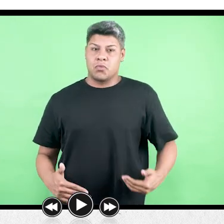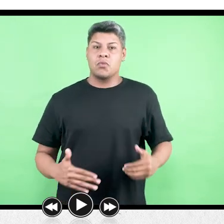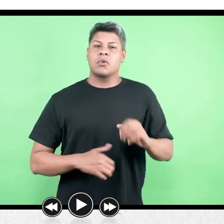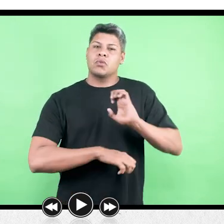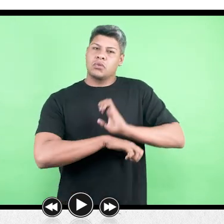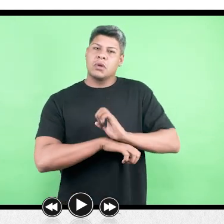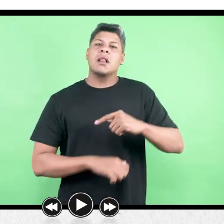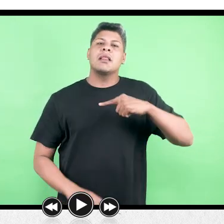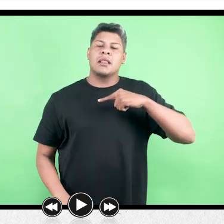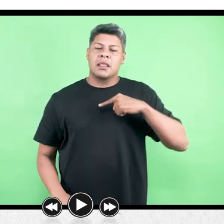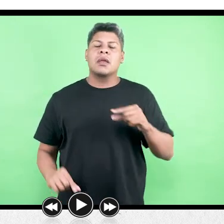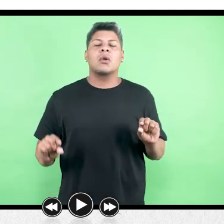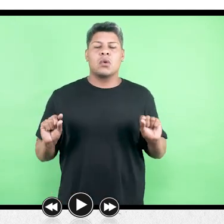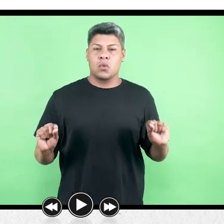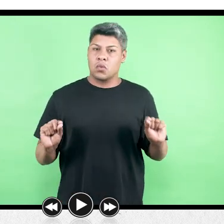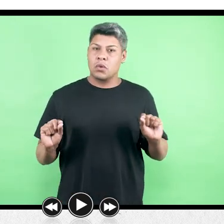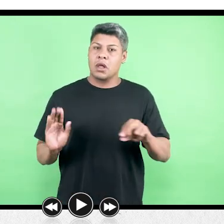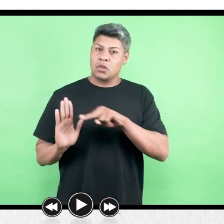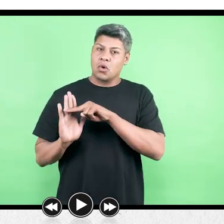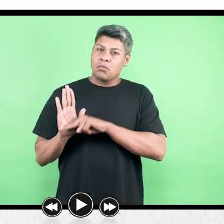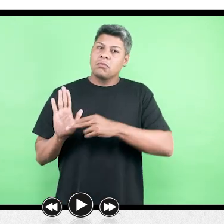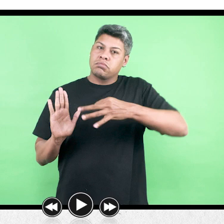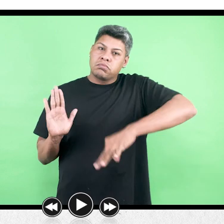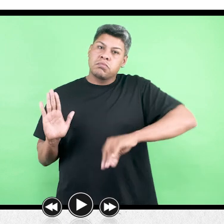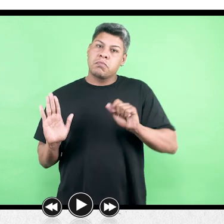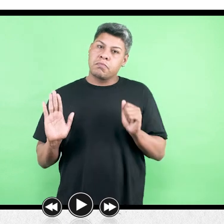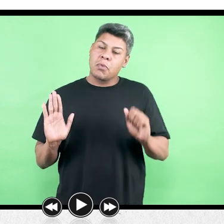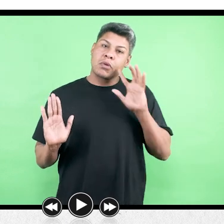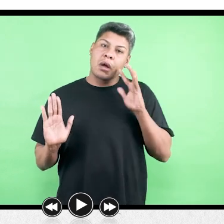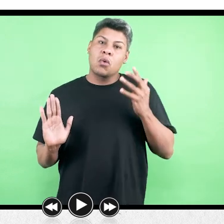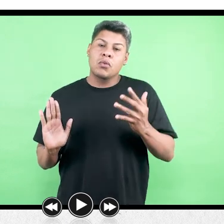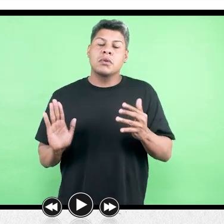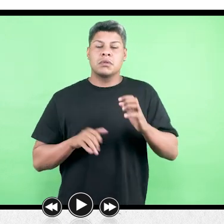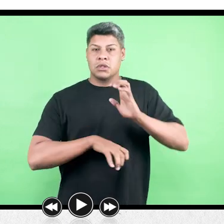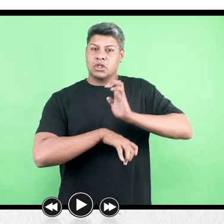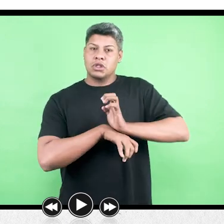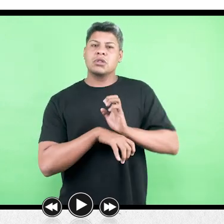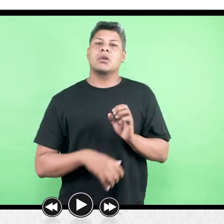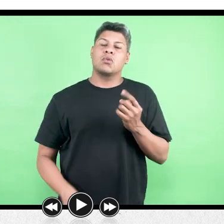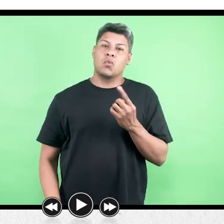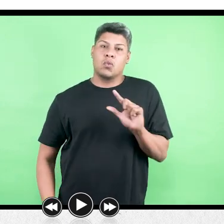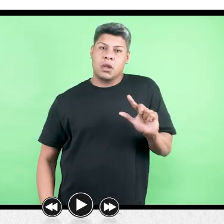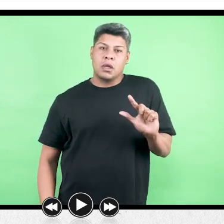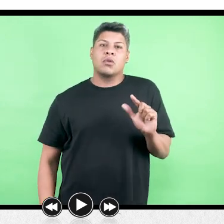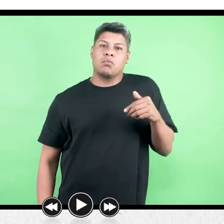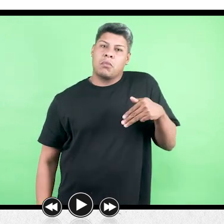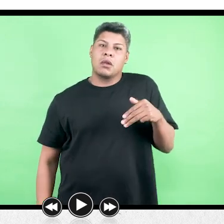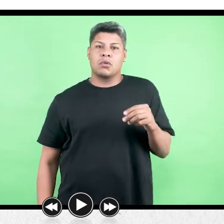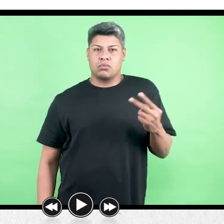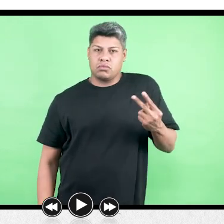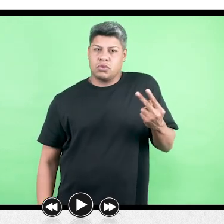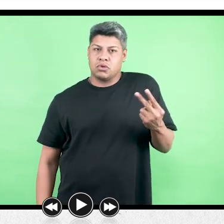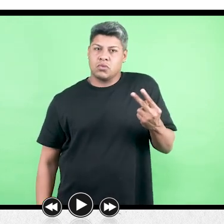estadual vai ter um normativo específico, pode ser que em determinado estado, isso 1 litro por segundo não é